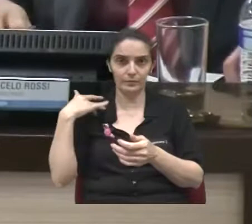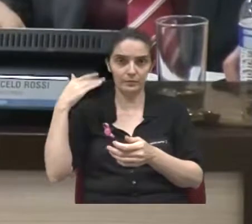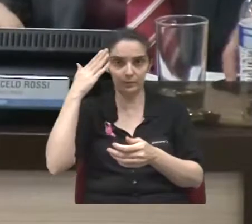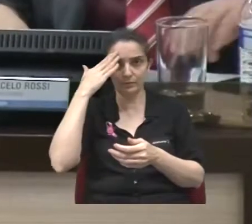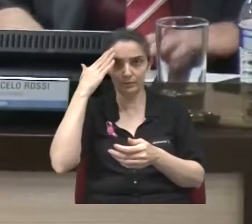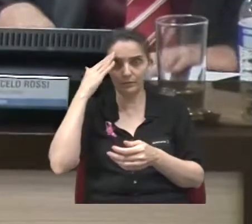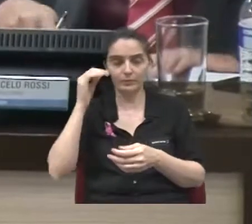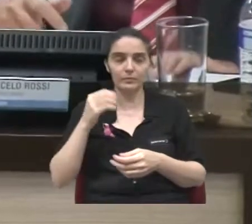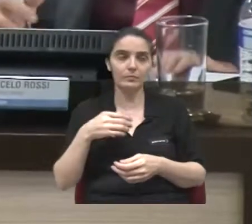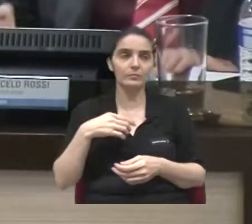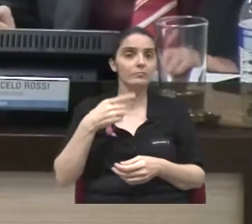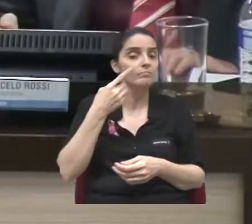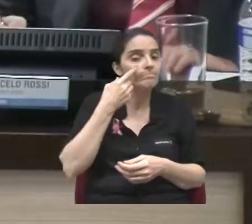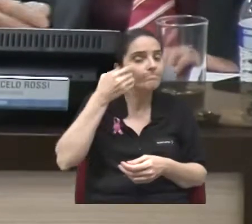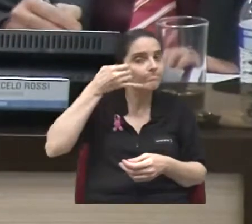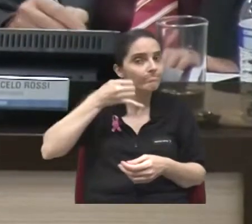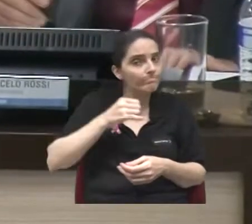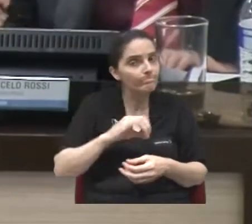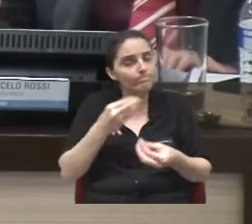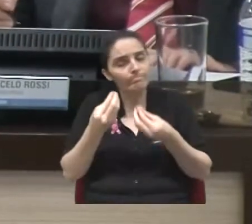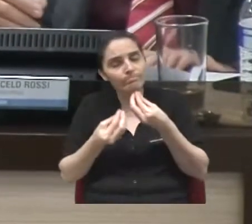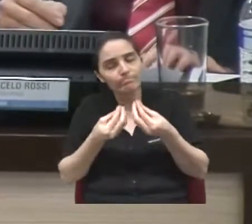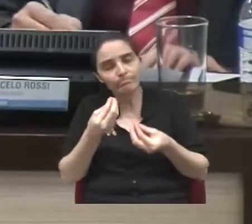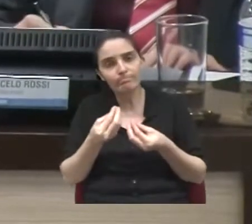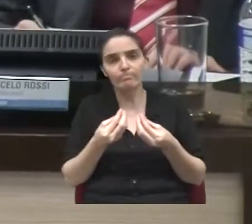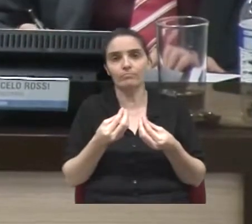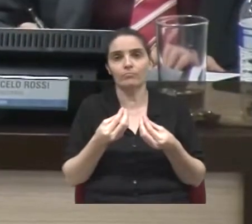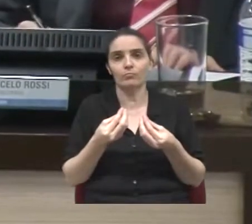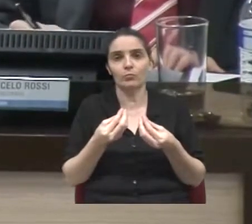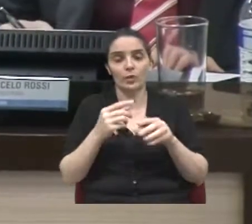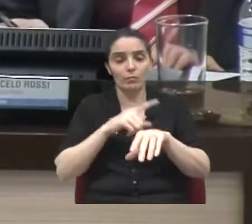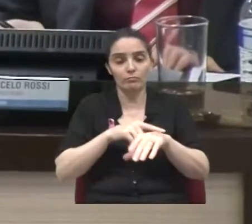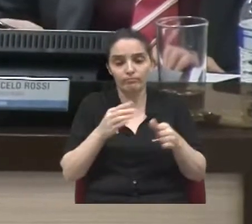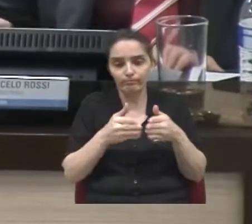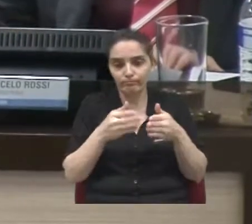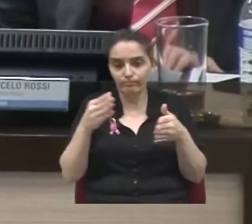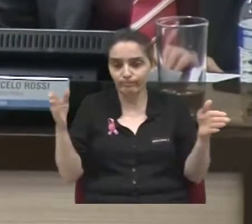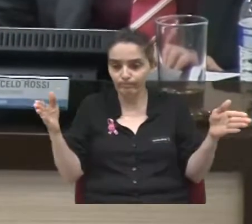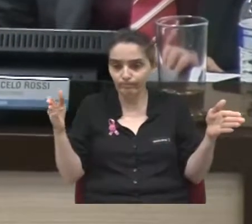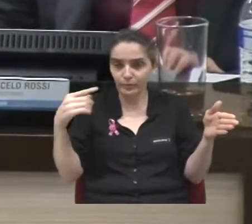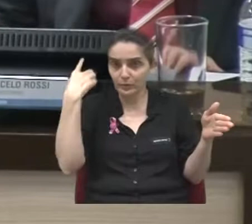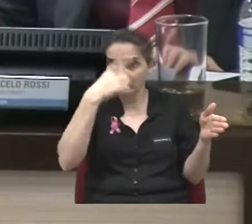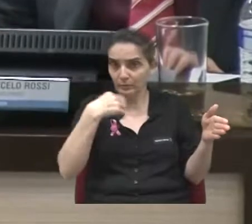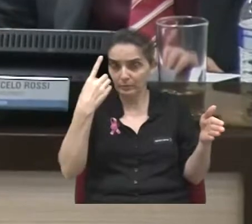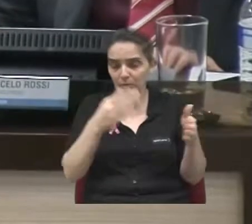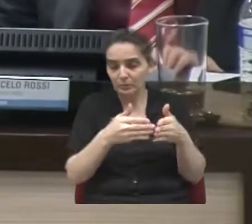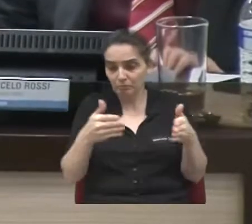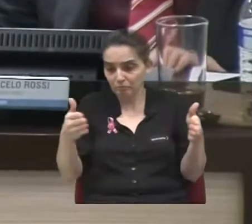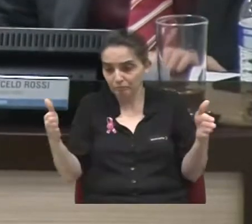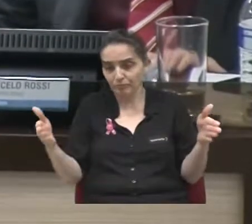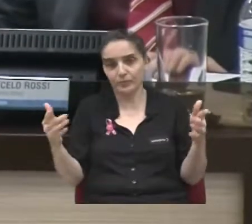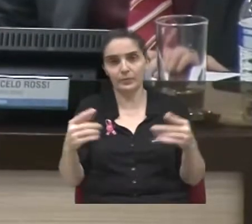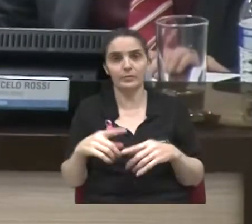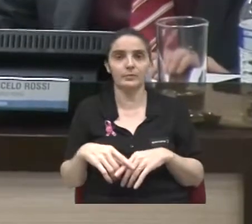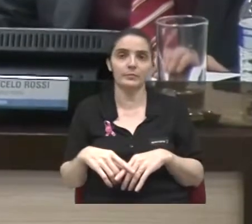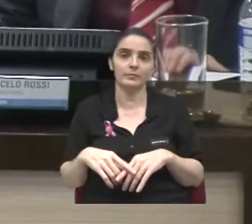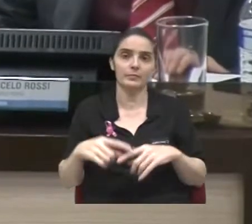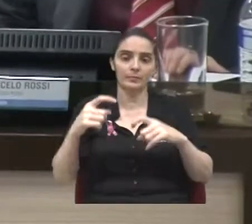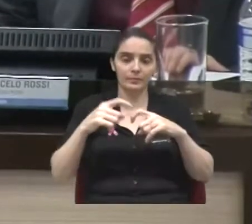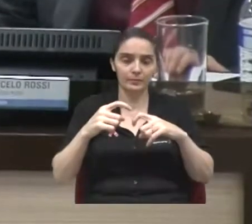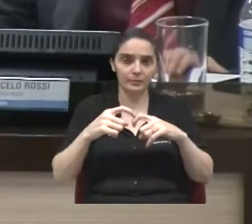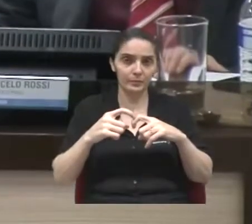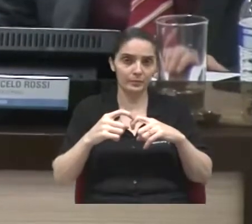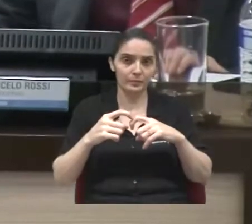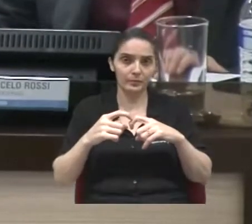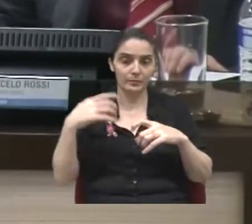de aumentar, pelo menos estender o horário que possa ser feito com o clínico, mas o CAPS 24 horas